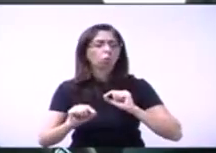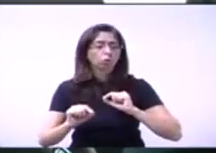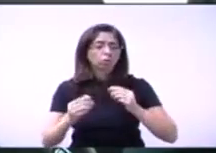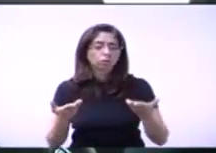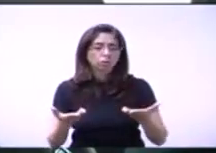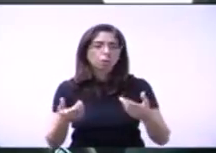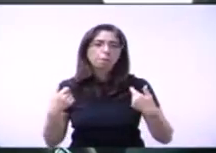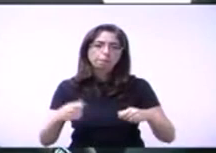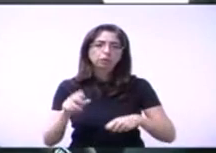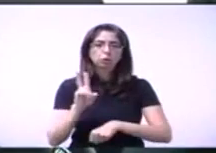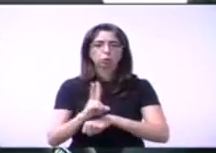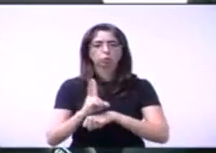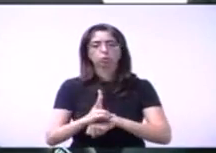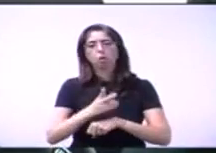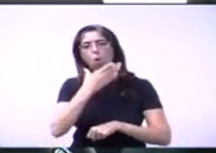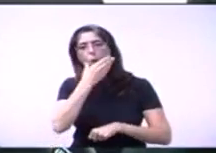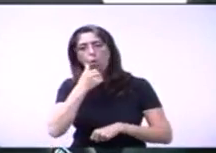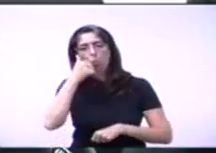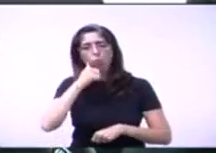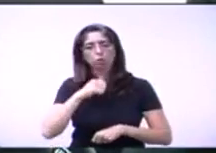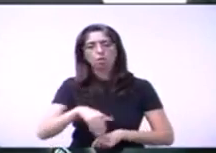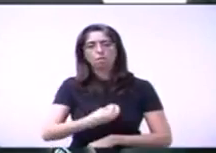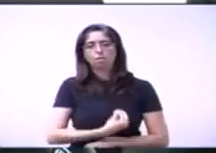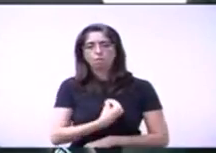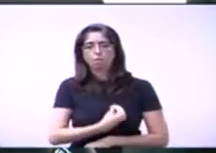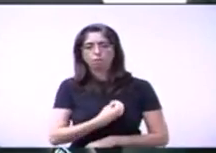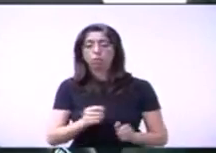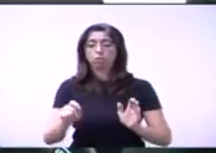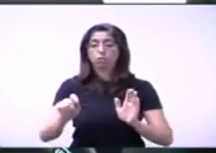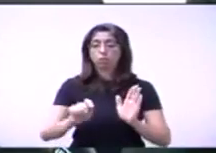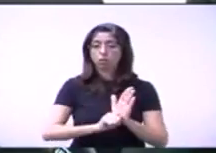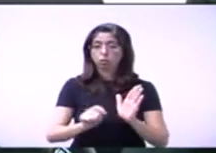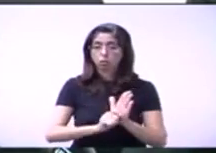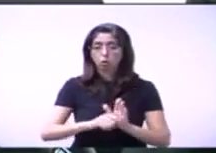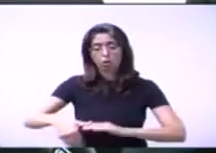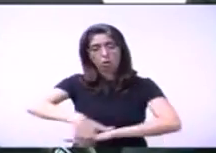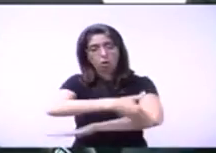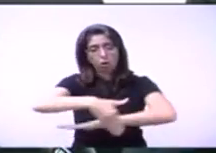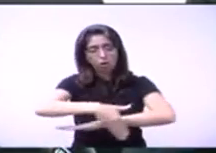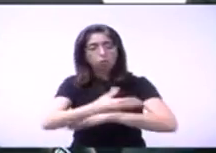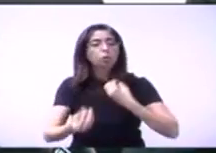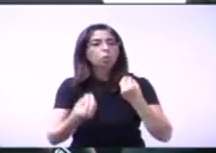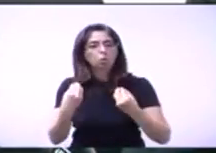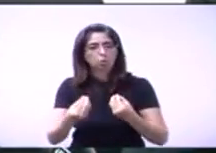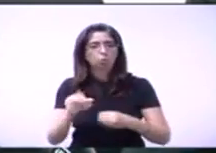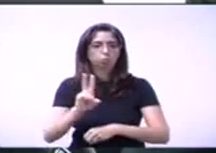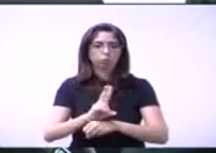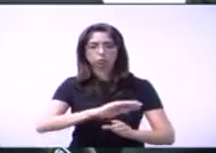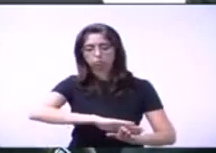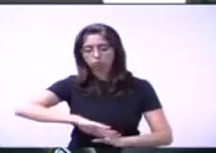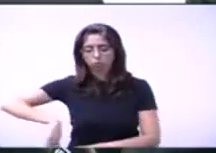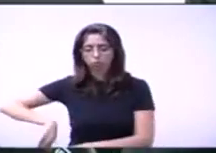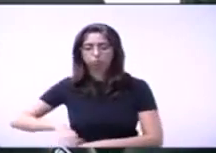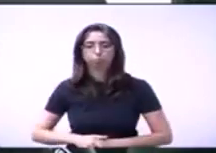dos moradores de rua, usuários de drogas e da biblioteca virtual.